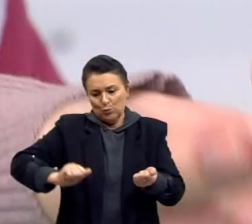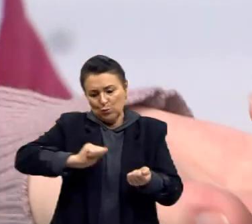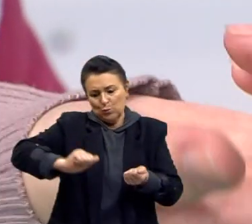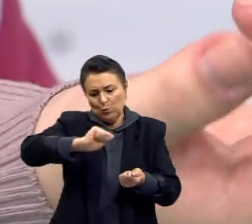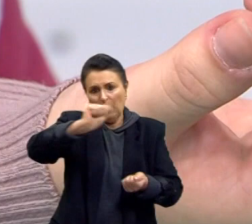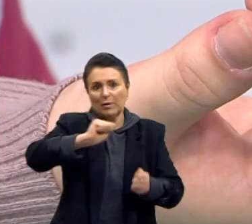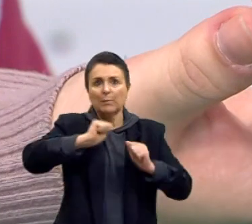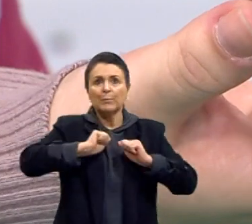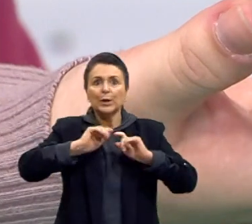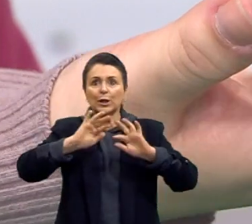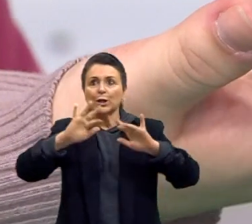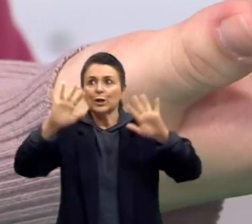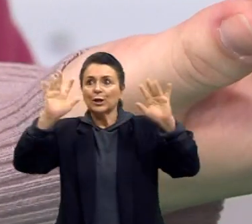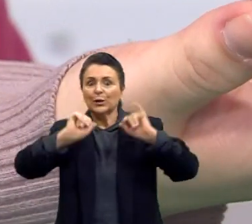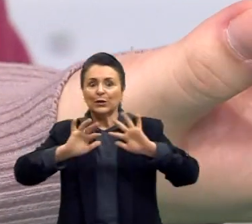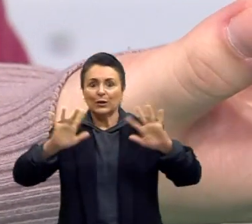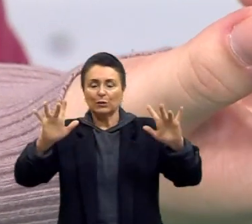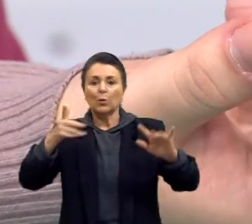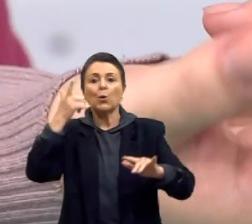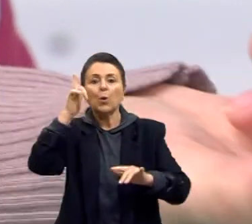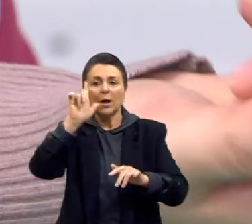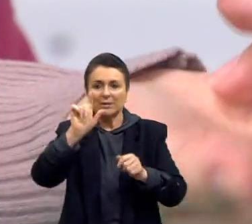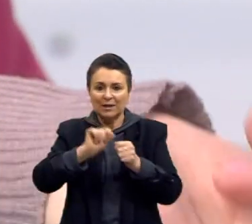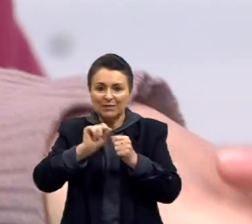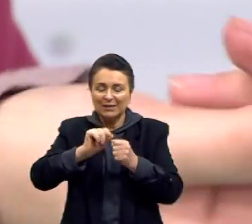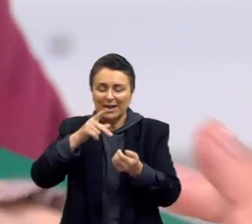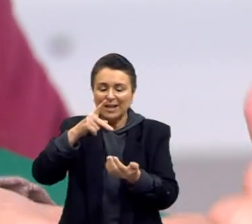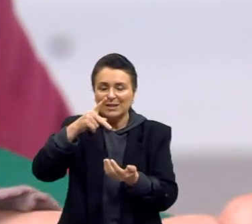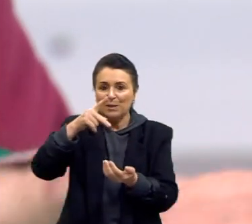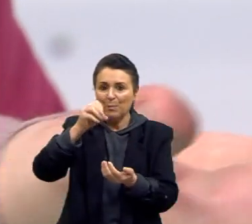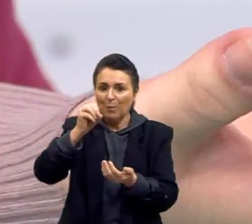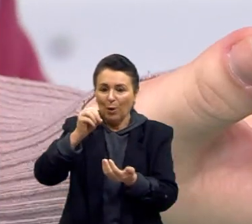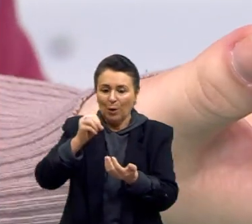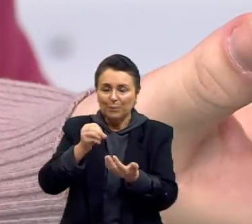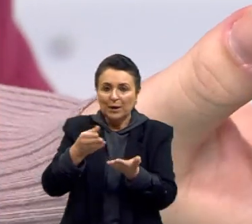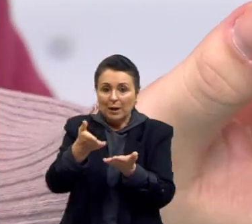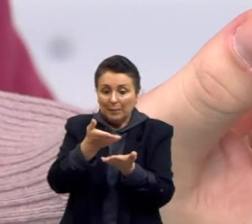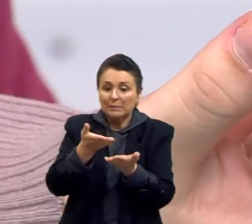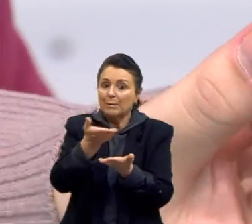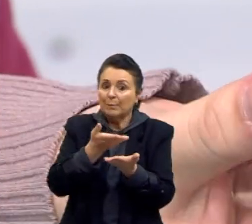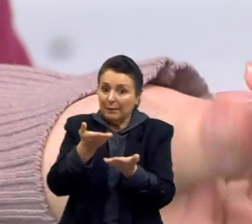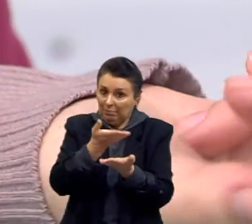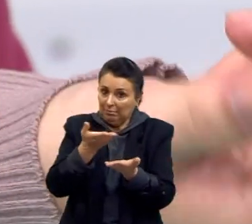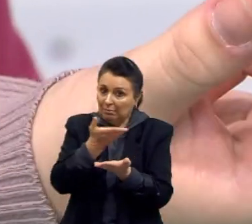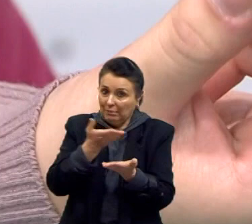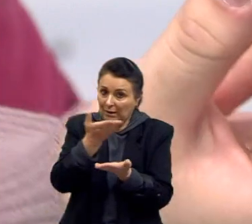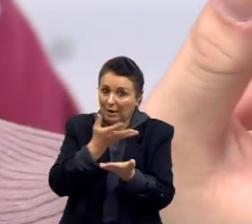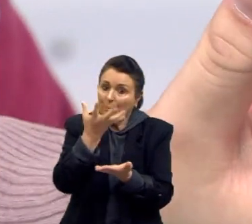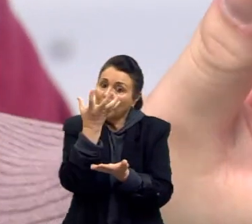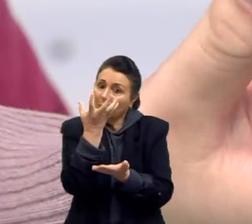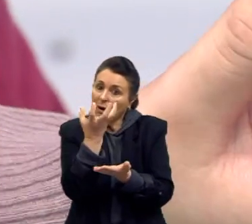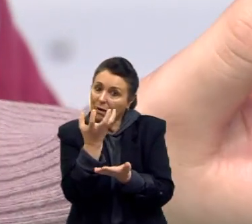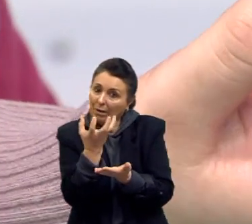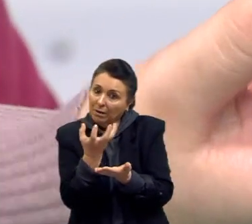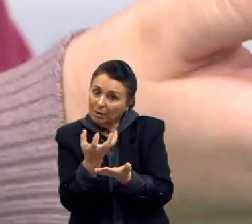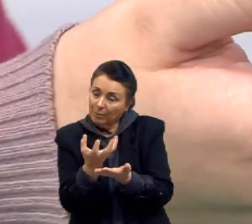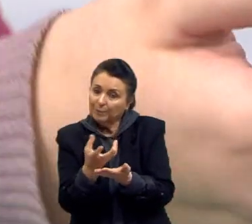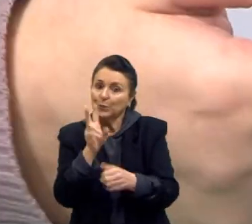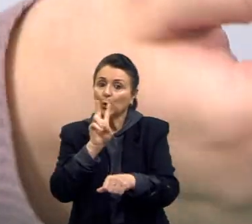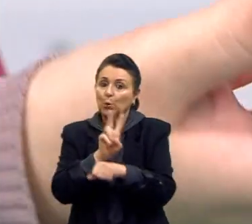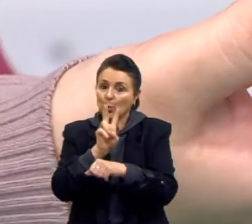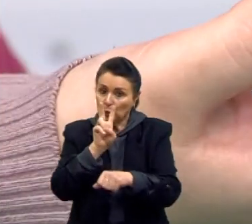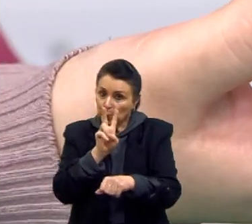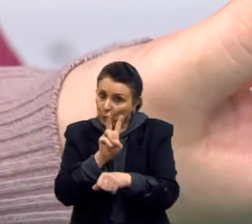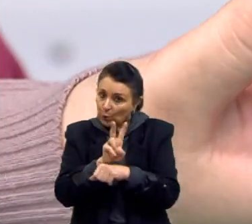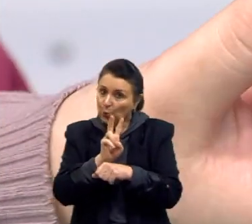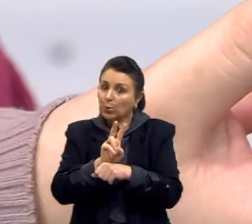consegue então dela né fazer esse pozinho aqui precisa peneirar né passar por um processo de queima então cuidado